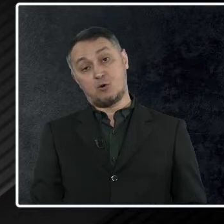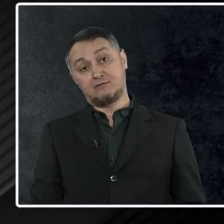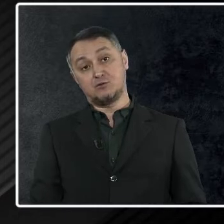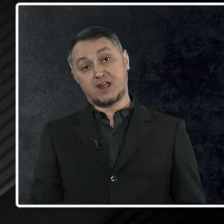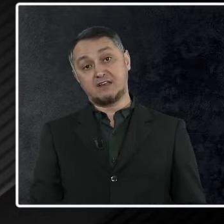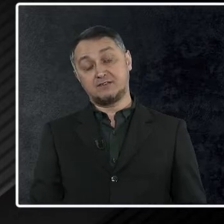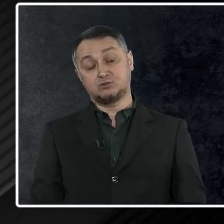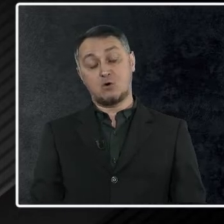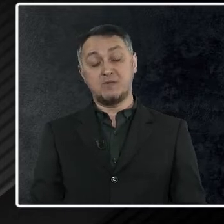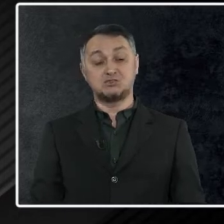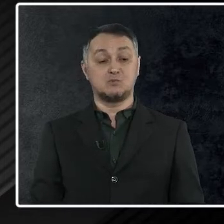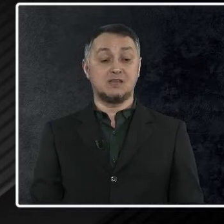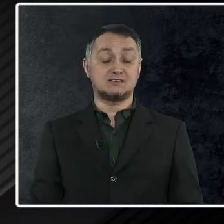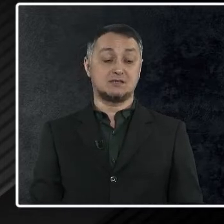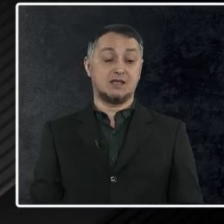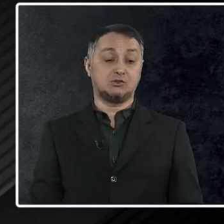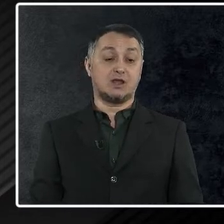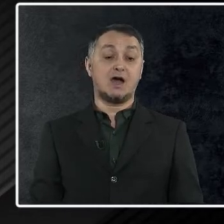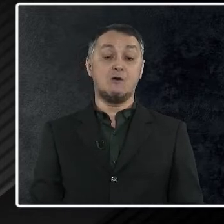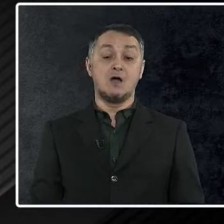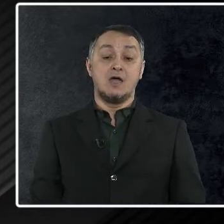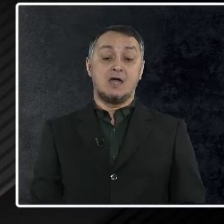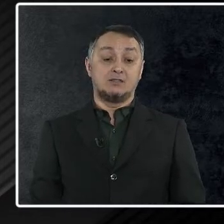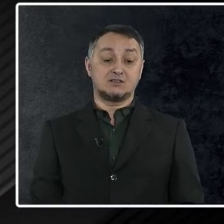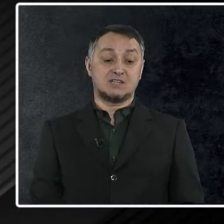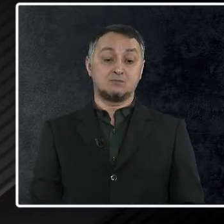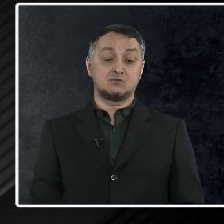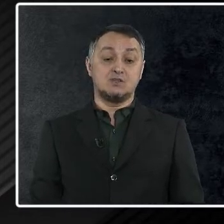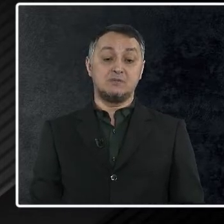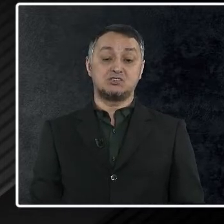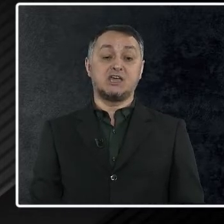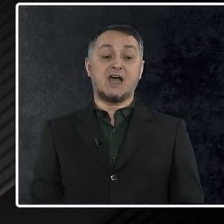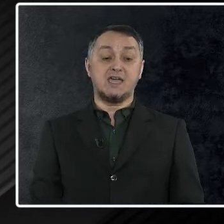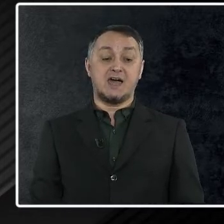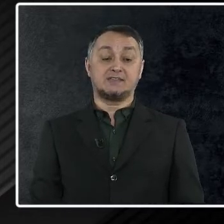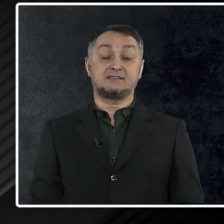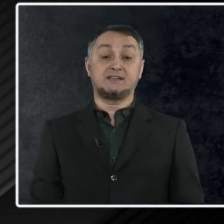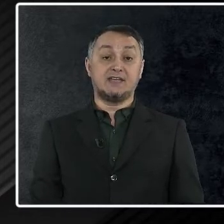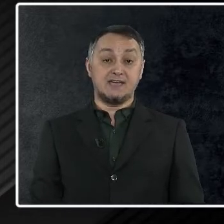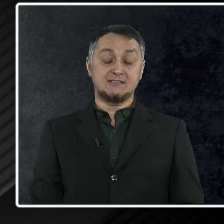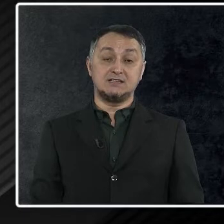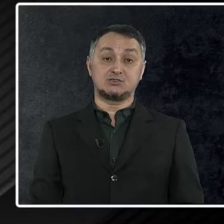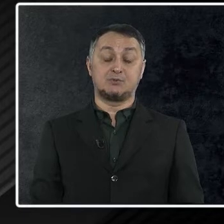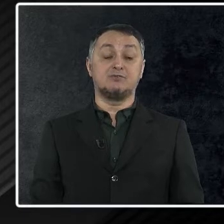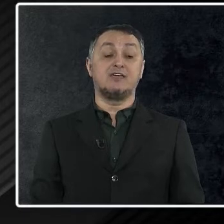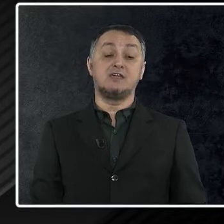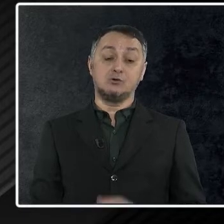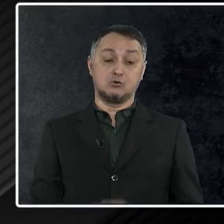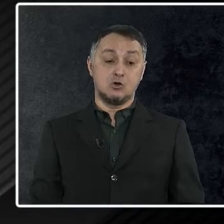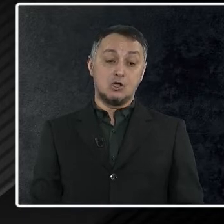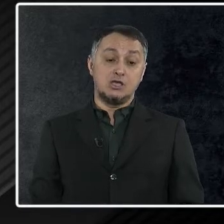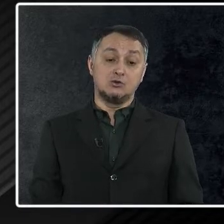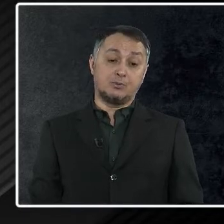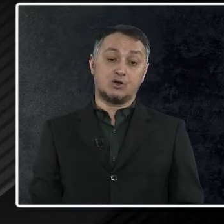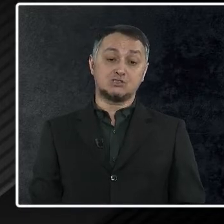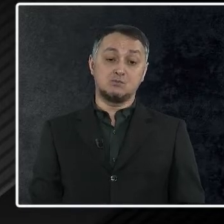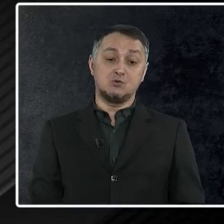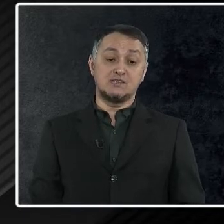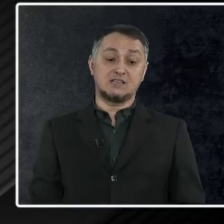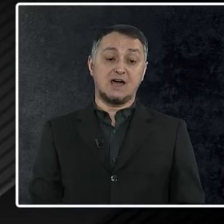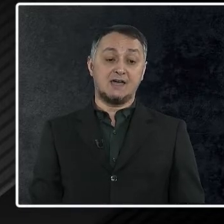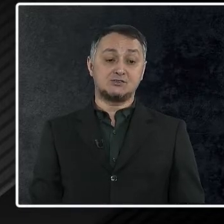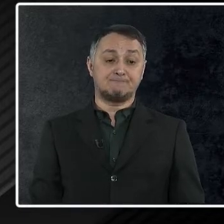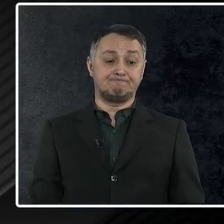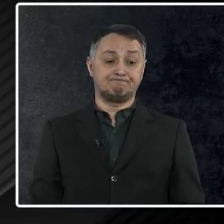a configurar eventualmente um ilícito eleitoral. Nós temos um limite em carreata até 10 litros para o veículo. E no